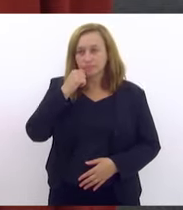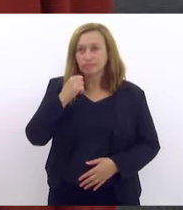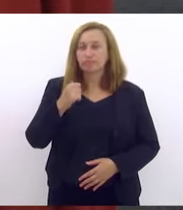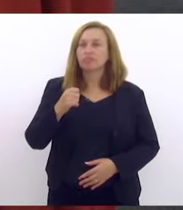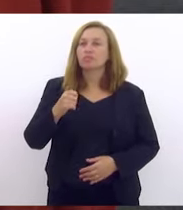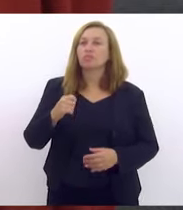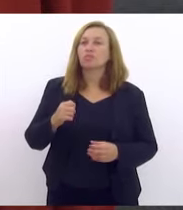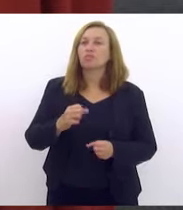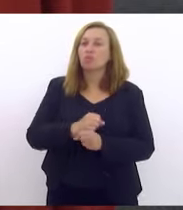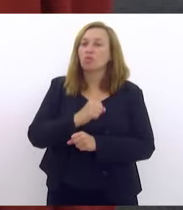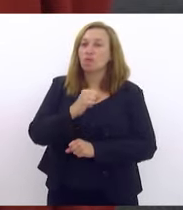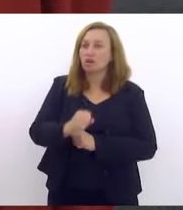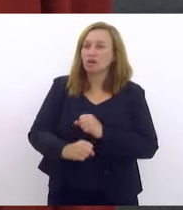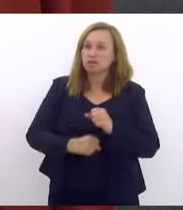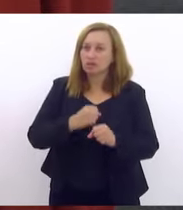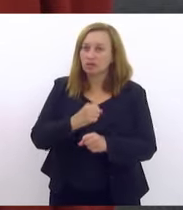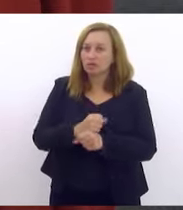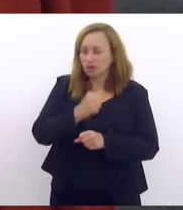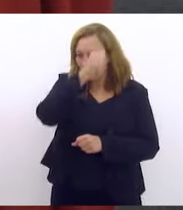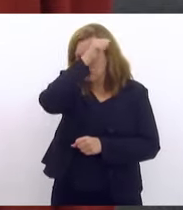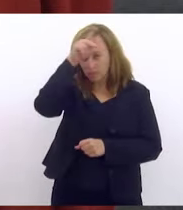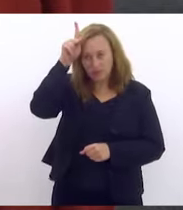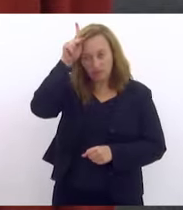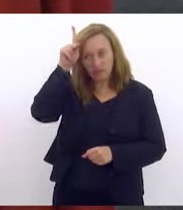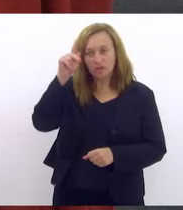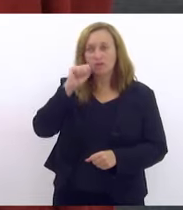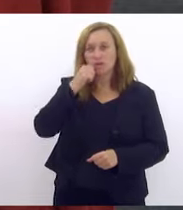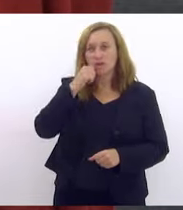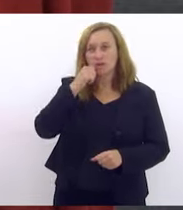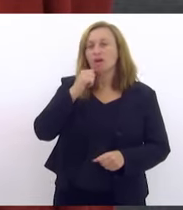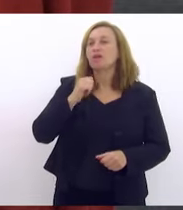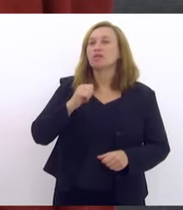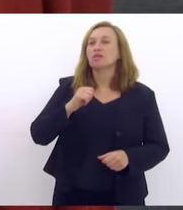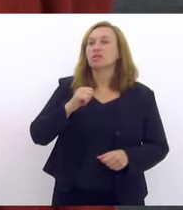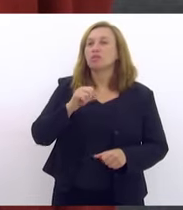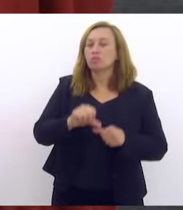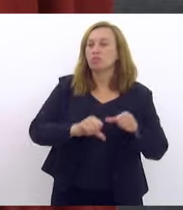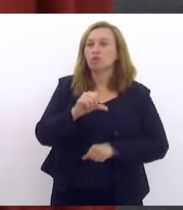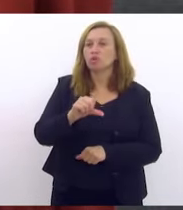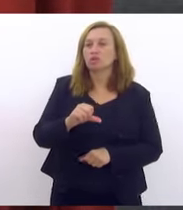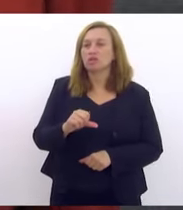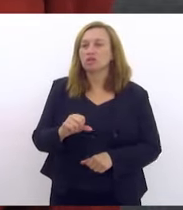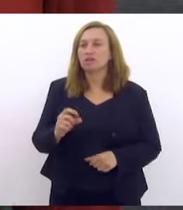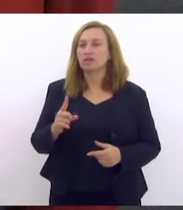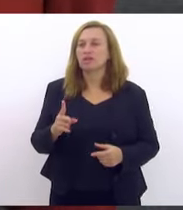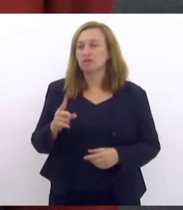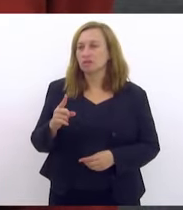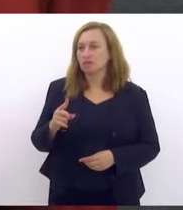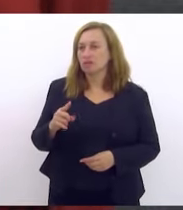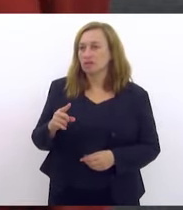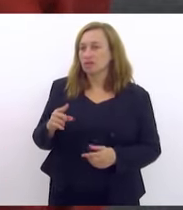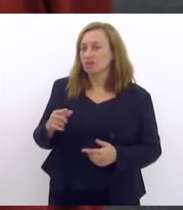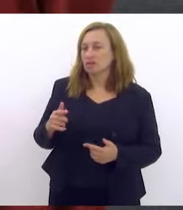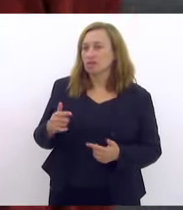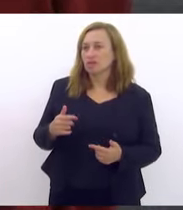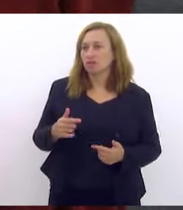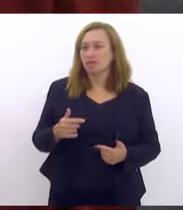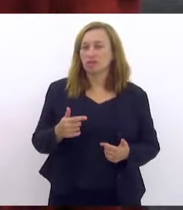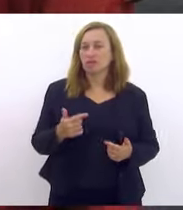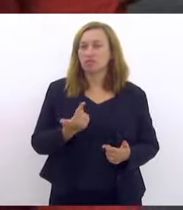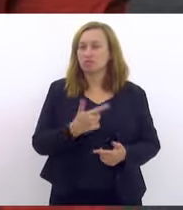vem, eleito na cidade do Rio de Janeiro, seja outro. Mas não é por isso que a gente vai fazer galhofa federativa e sem